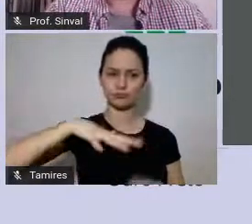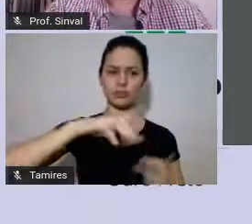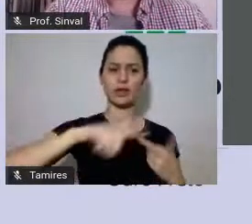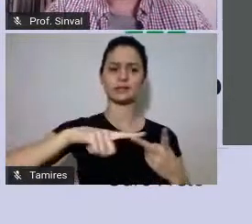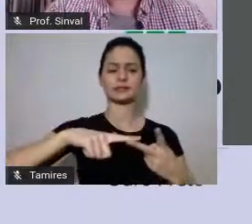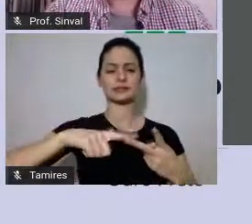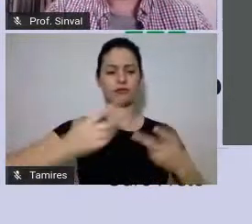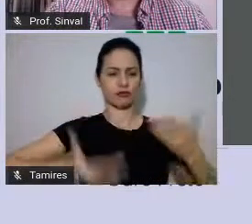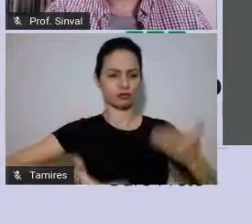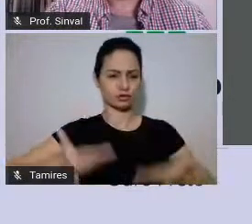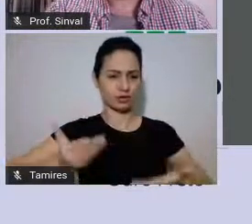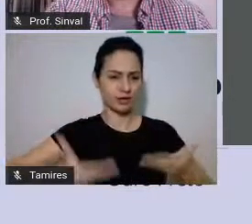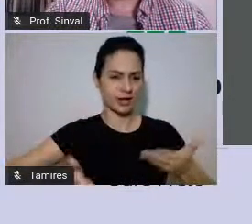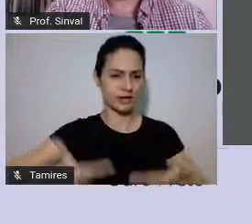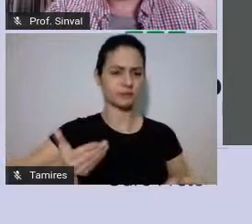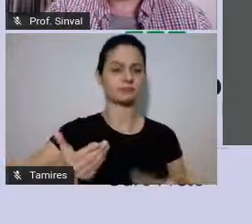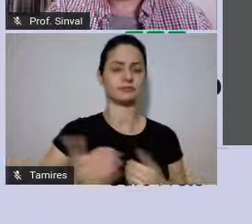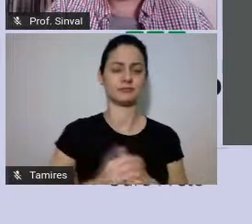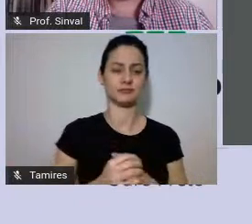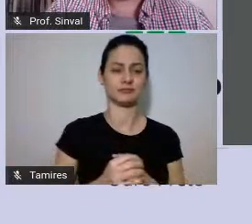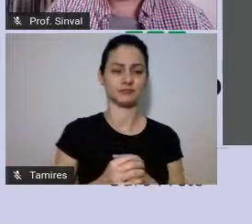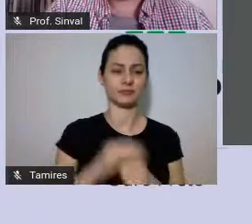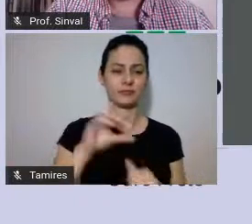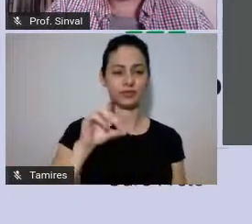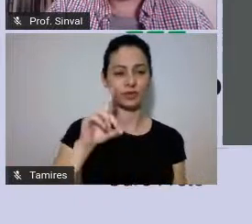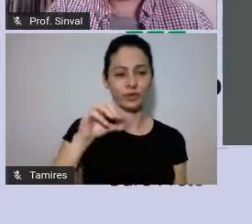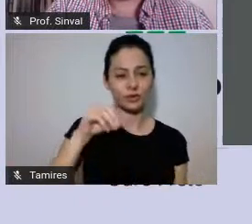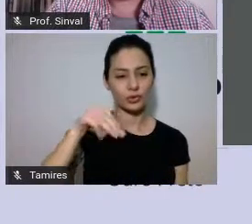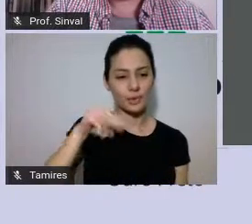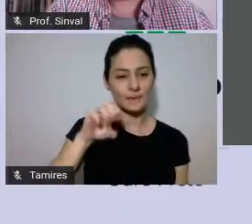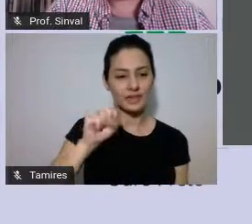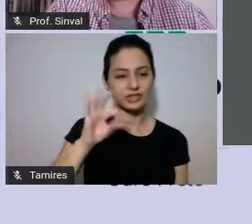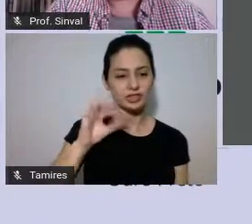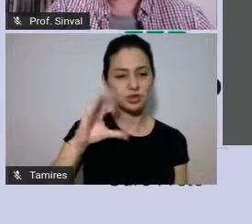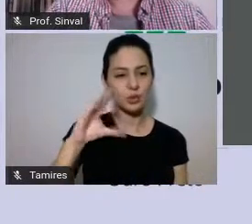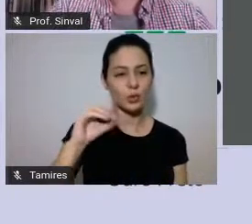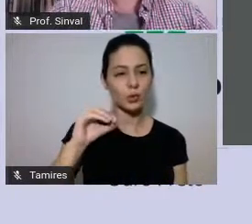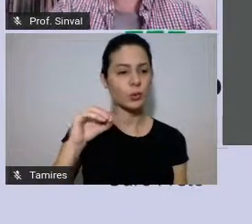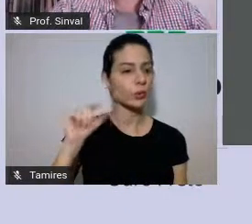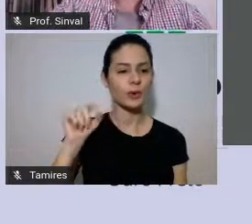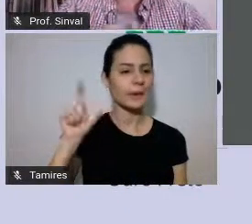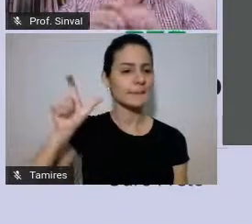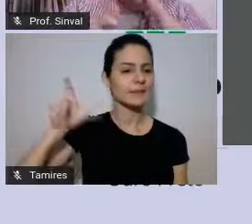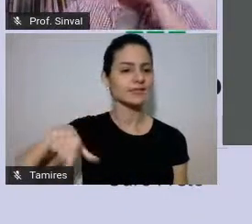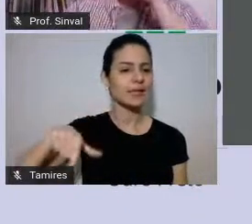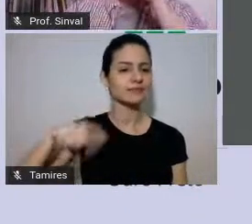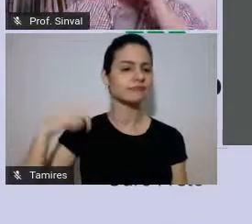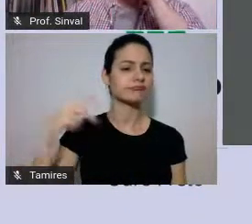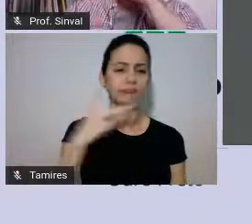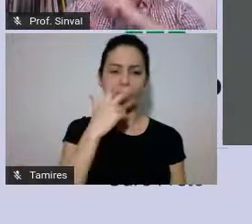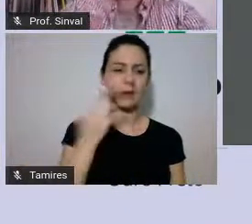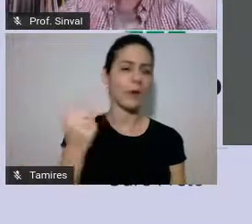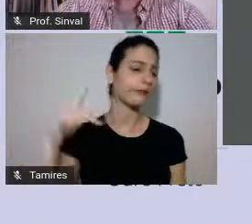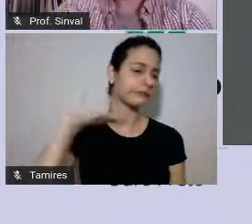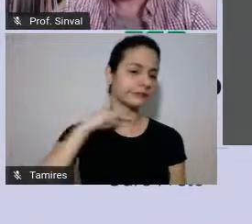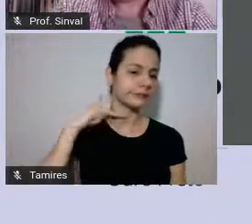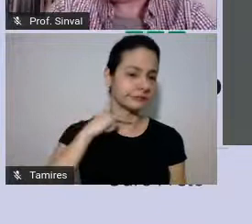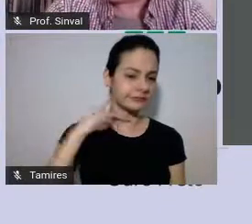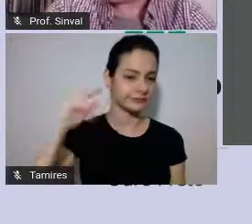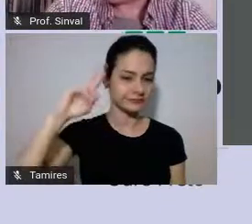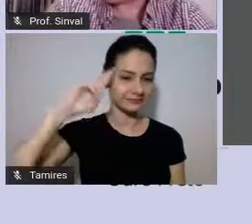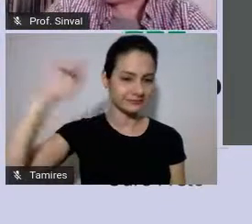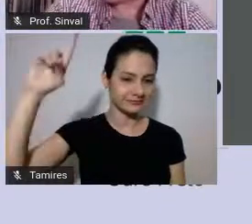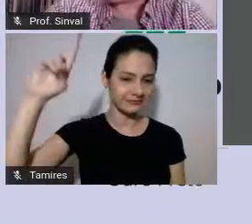domésticos, na linguagem aristocrática, doméstico é a pessoa que vive às custas do dono do palácio, até